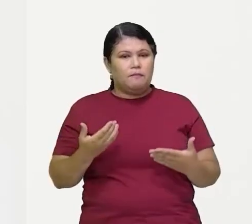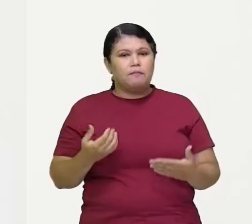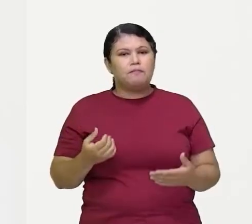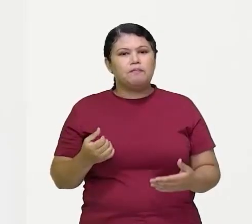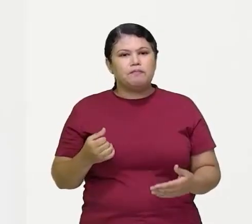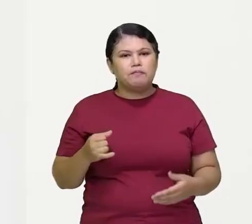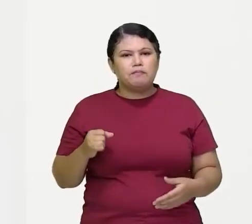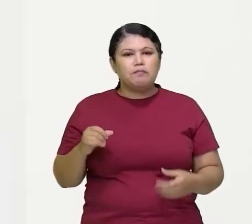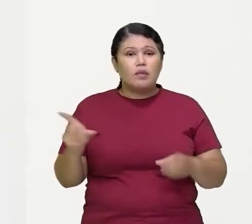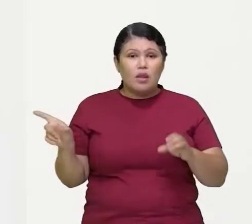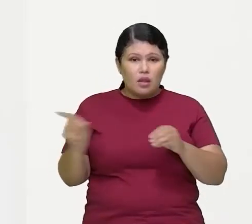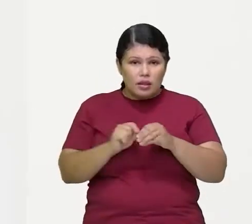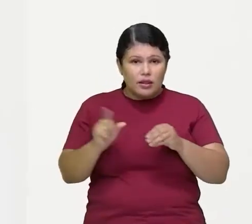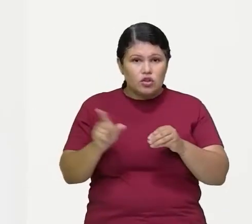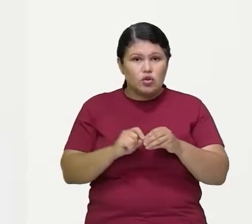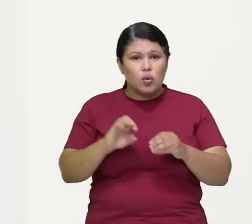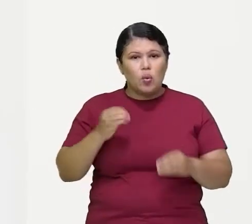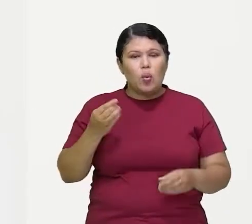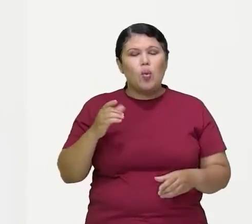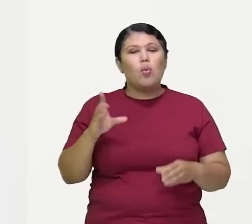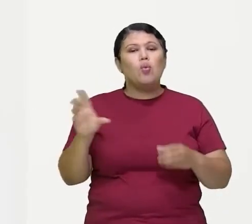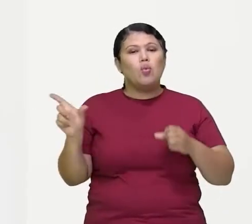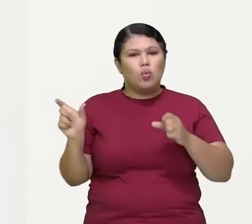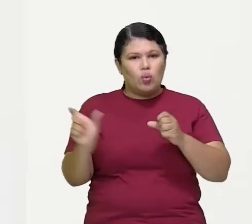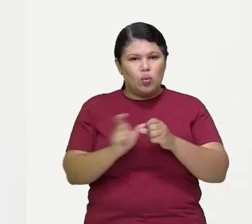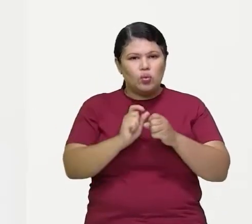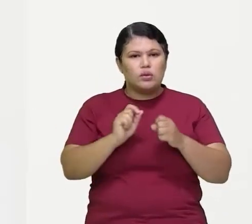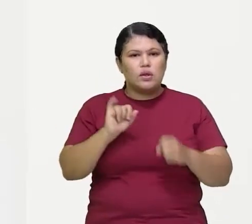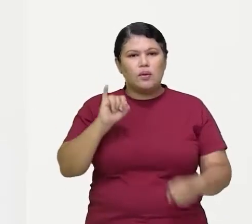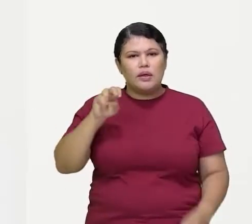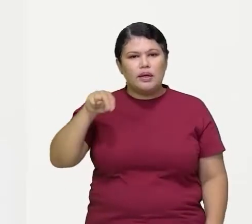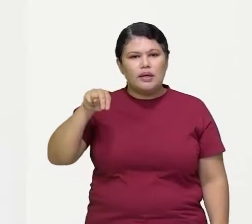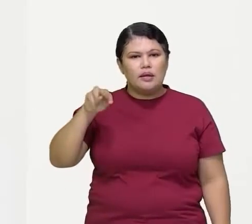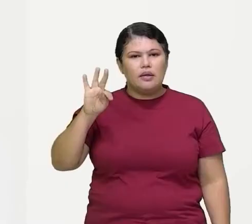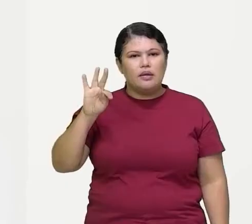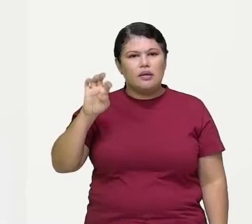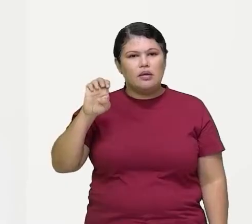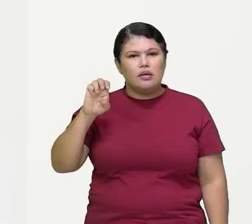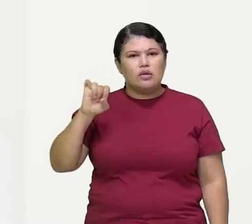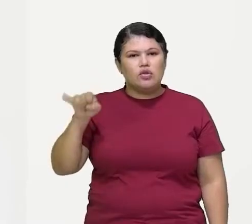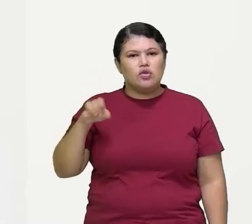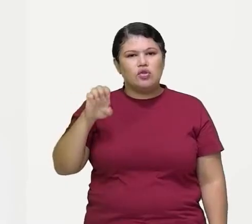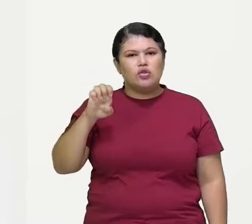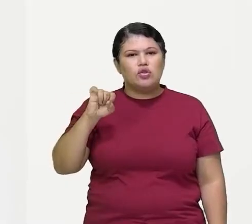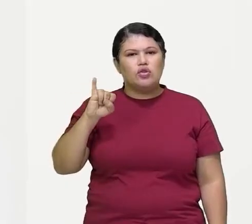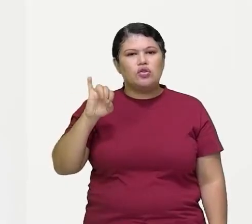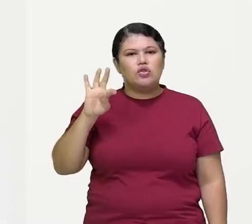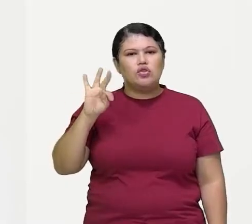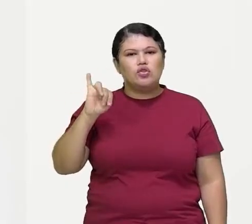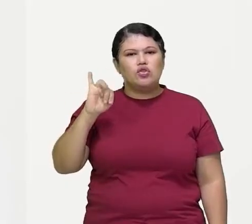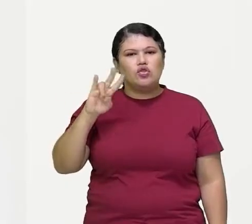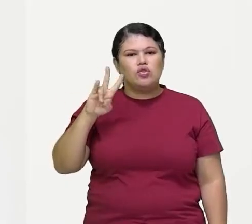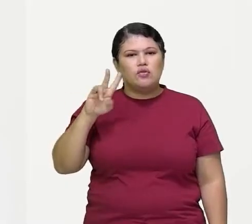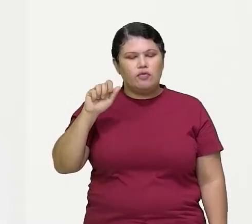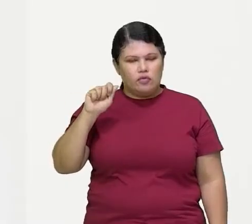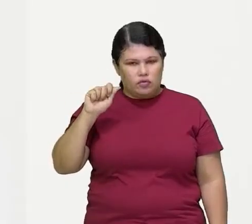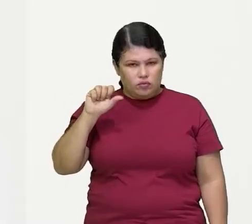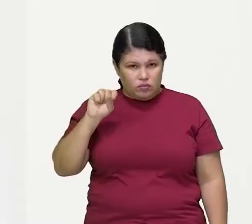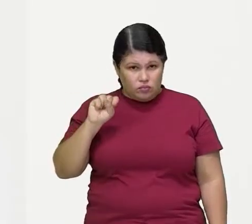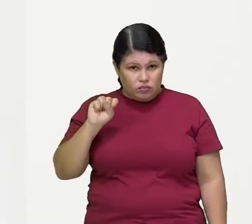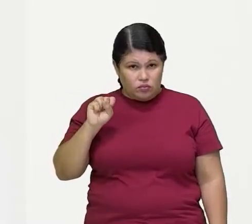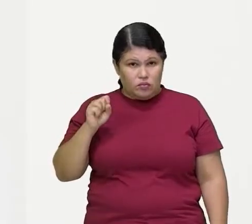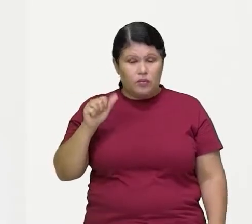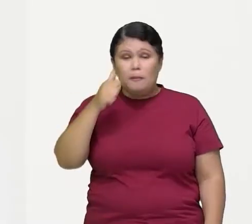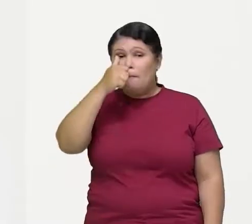Interjeições e locuções interjeitivas, ou seja, exclamação, coitada de Filó, frase exclamativa. Credo em